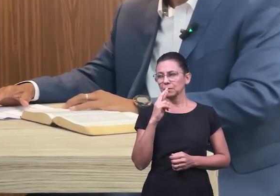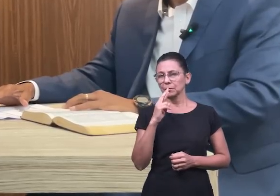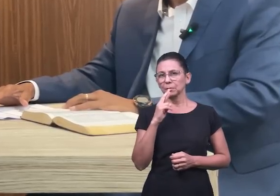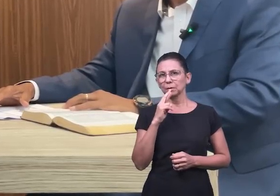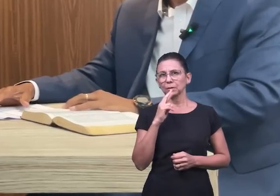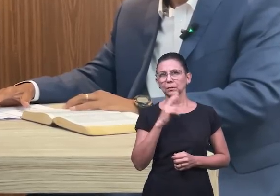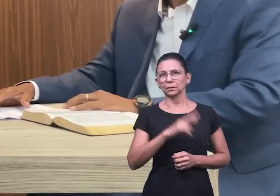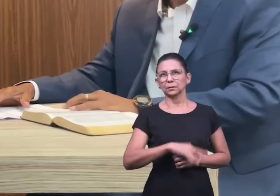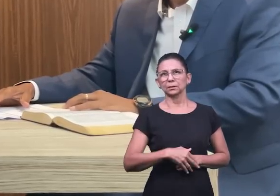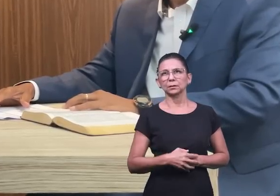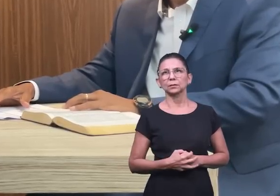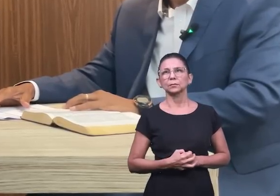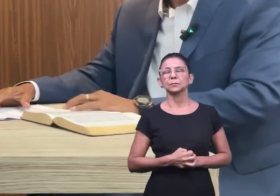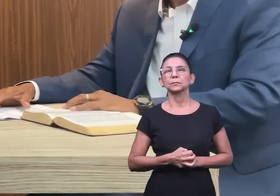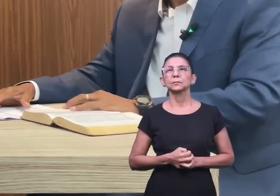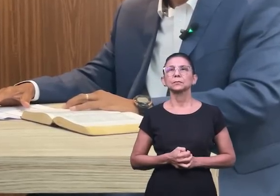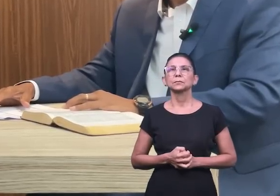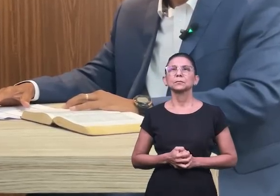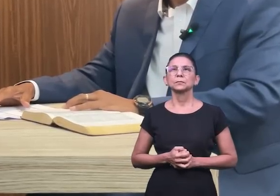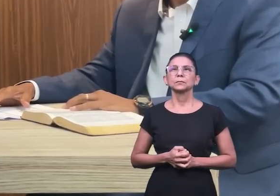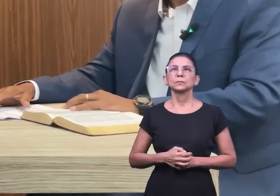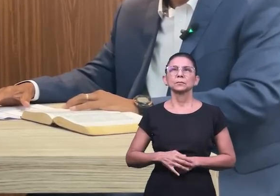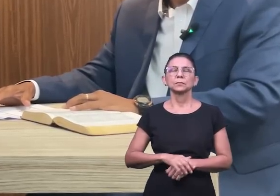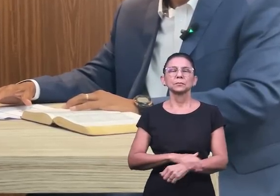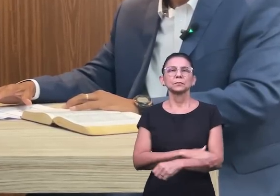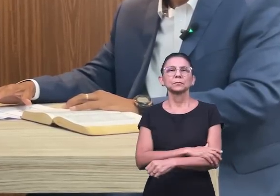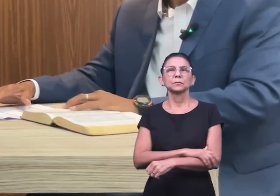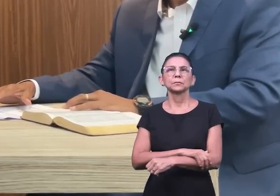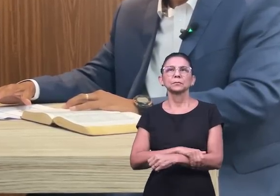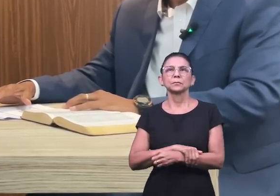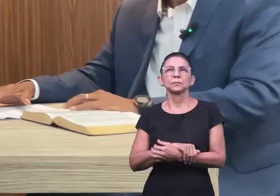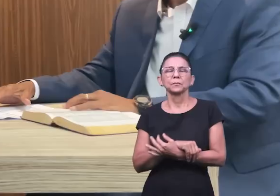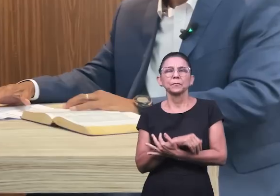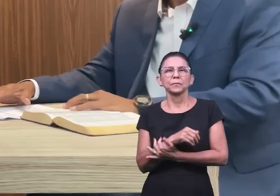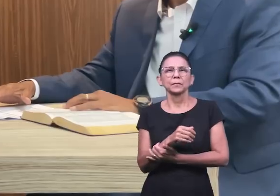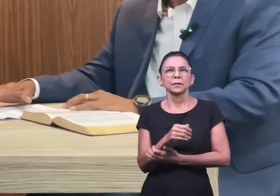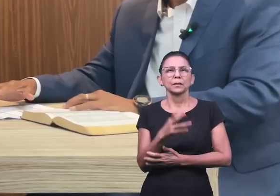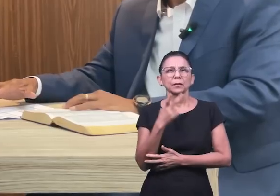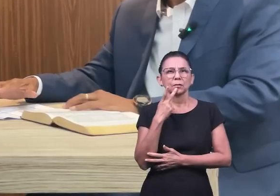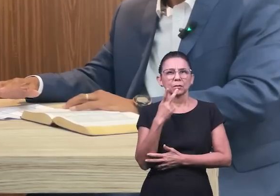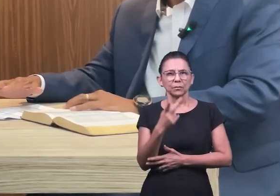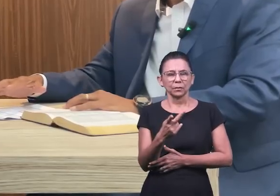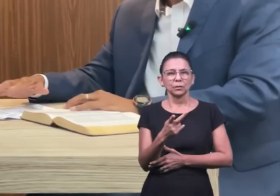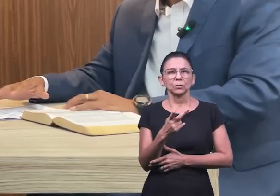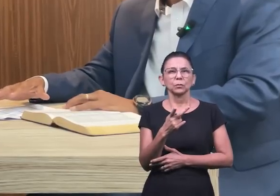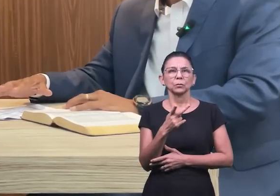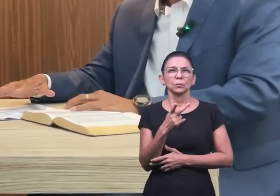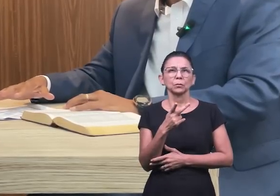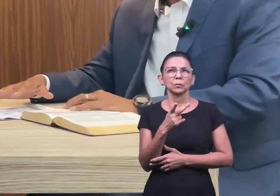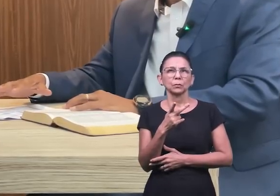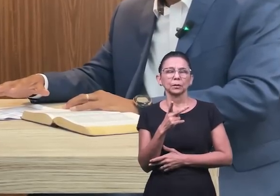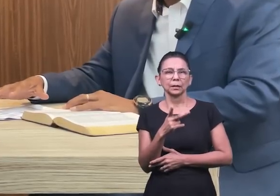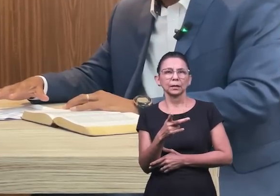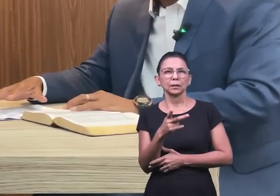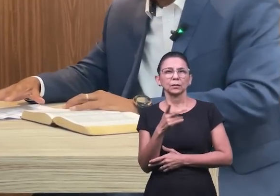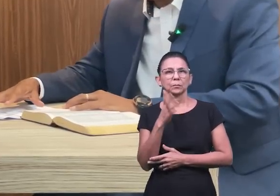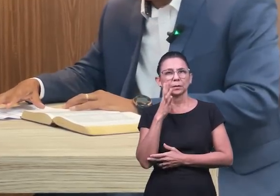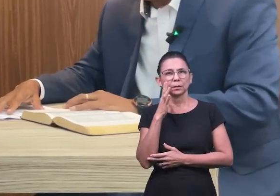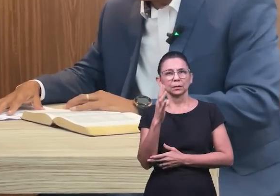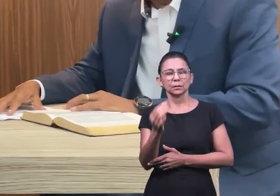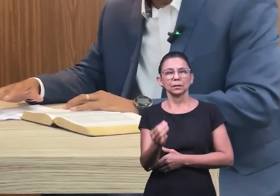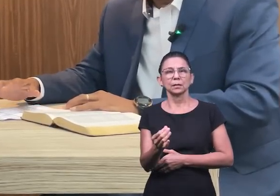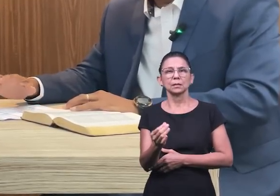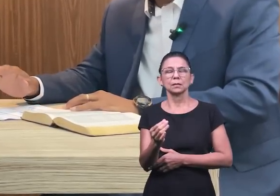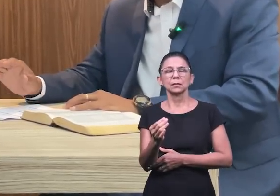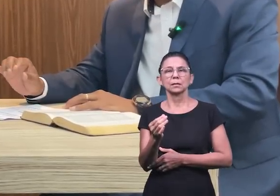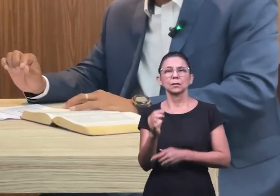comentário, alguma questão sobre a resposta do Caio Vitor sobre os 5 itens que foram relacionados? Além daquilo que